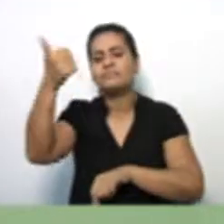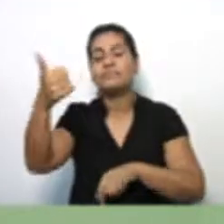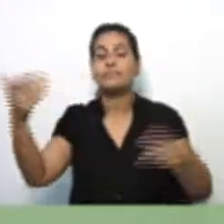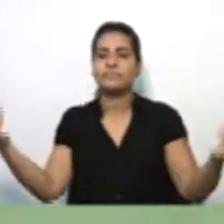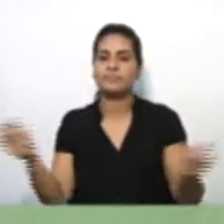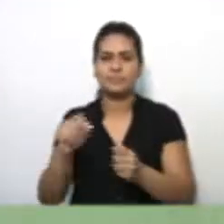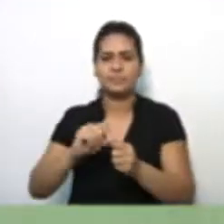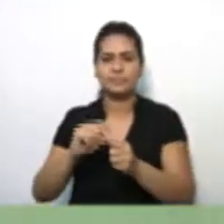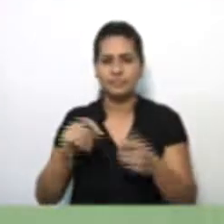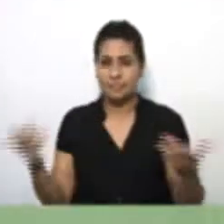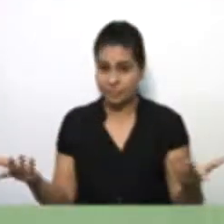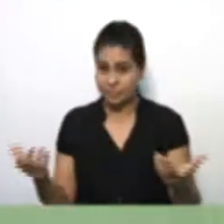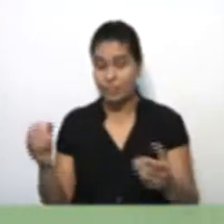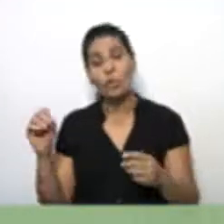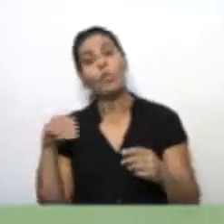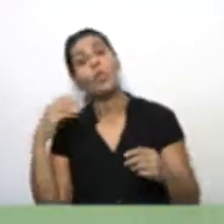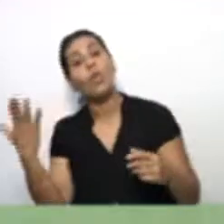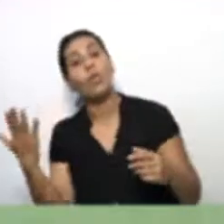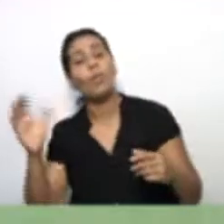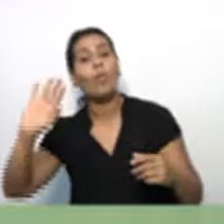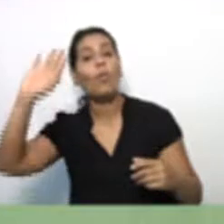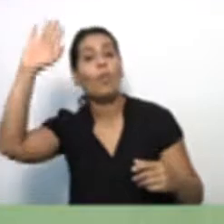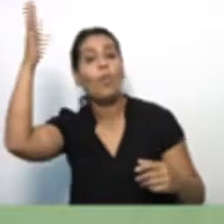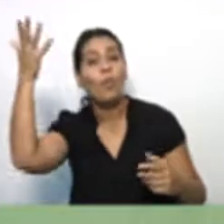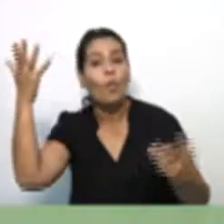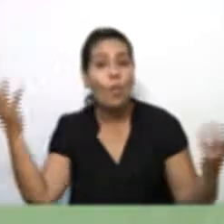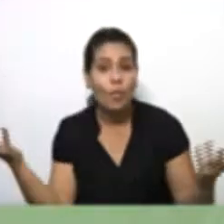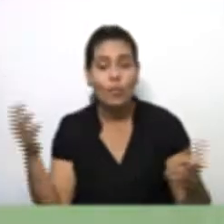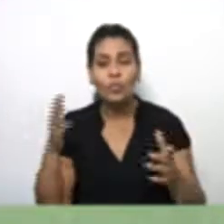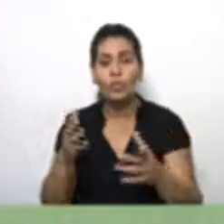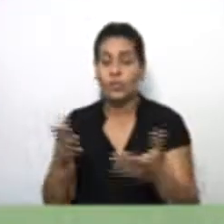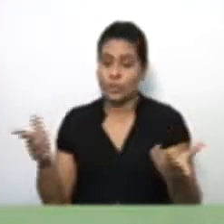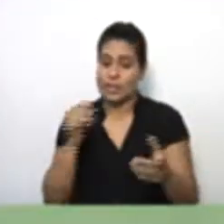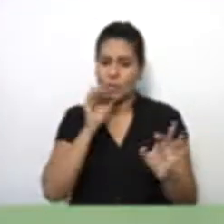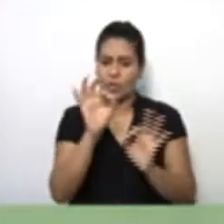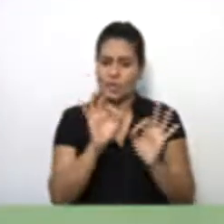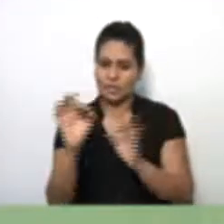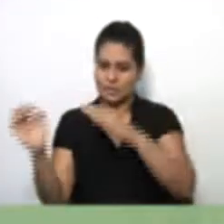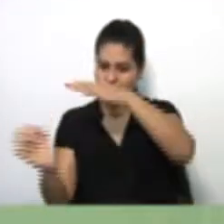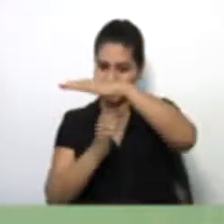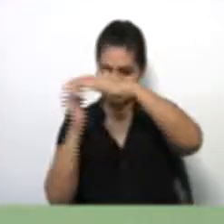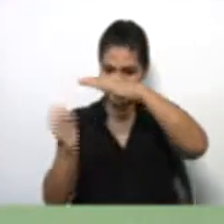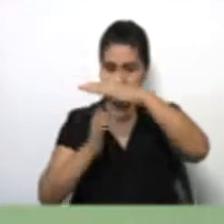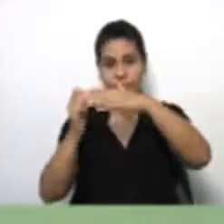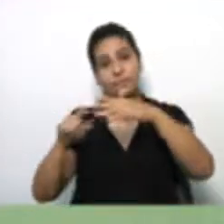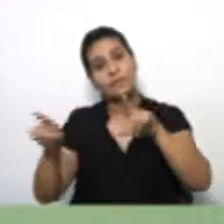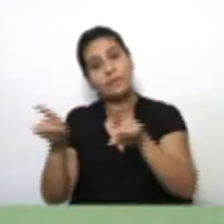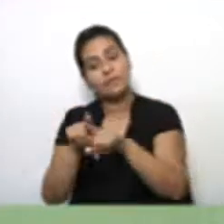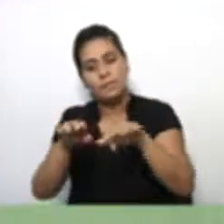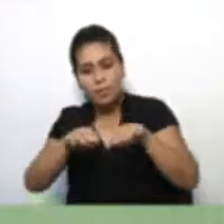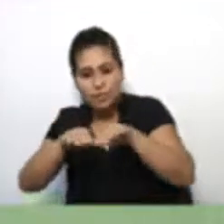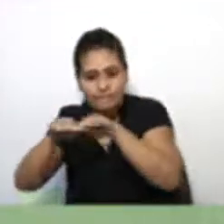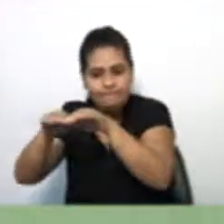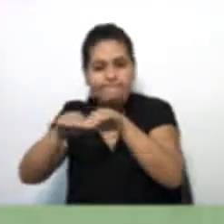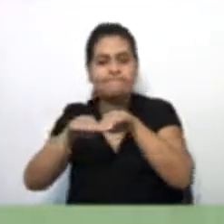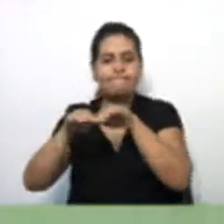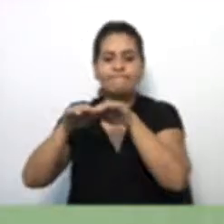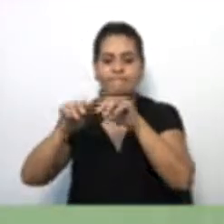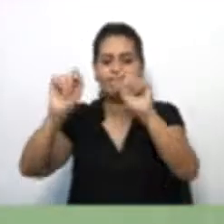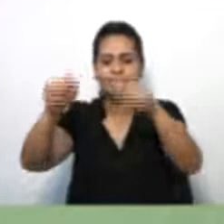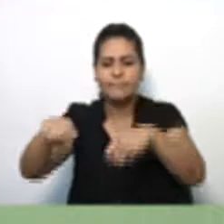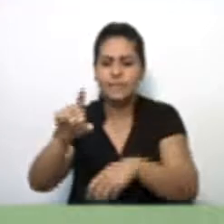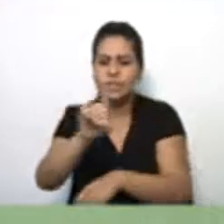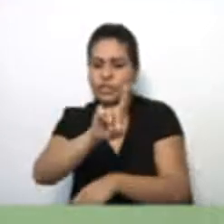caminho a ser seguido para o quê? Otimizar o funcionamento da empresa, né? E estabelecer, olha aqui, ó,